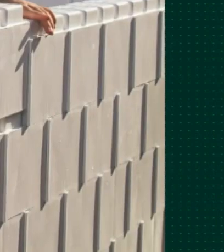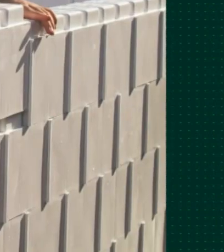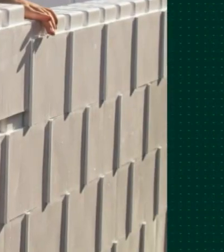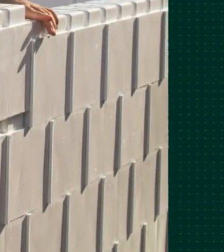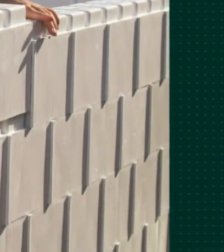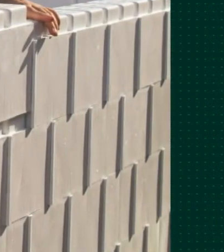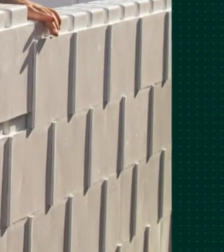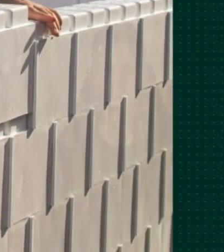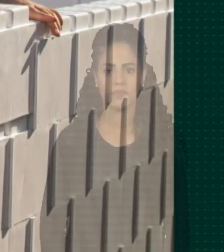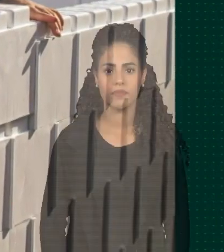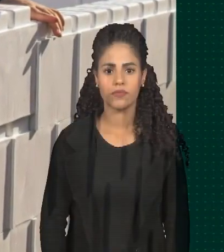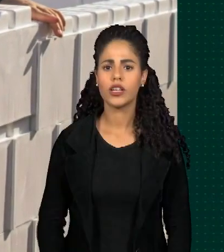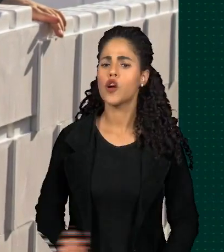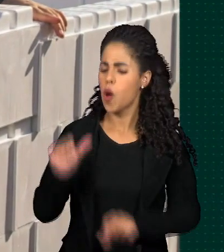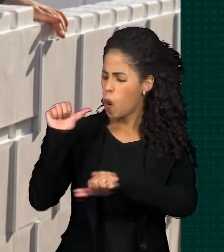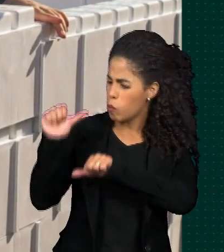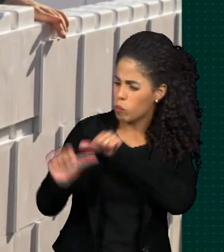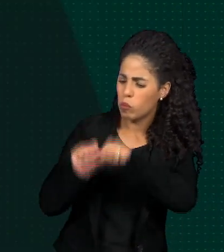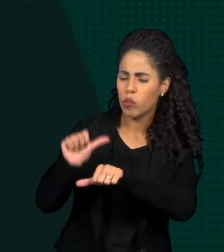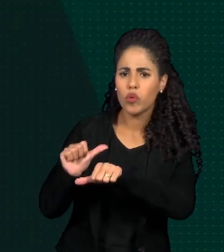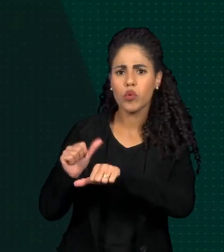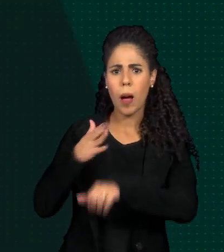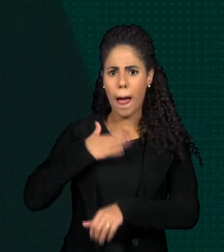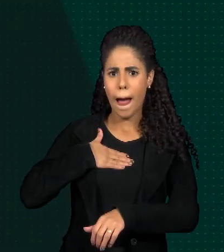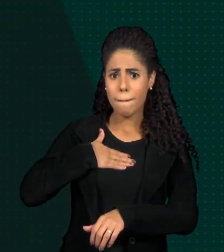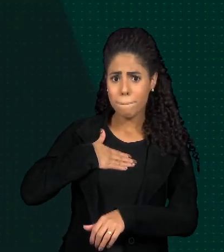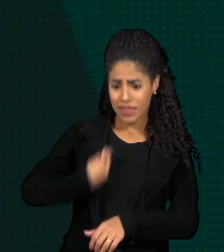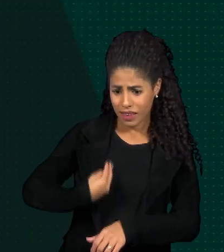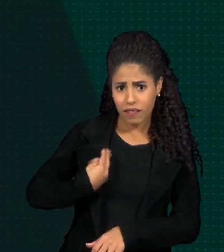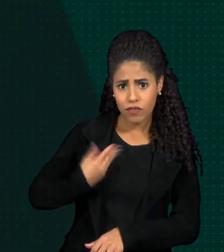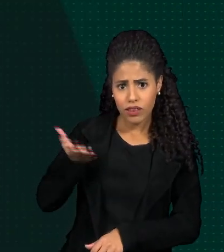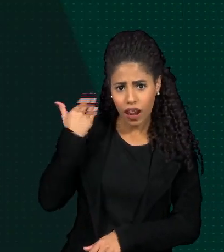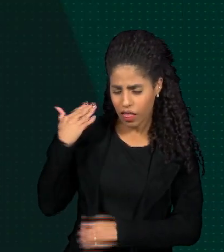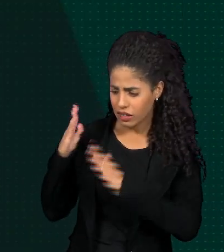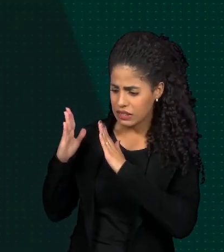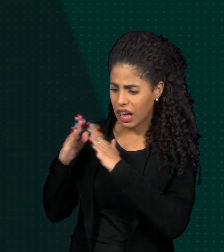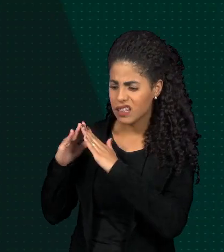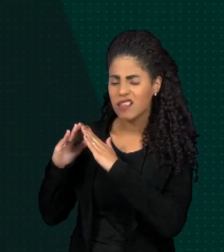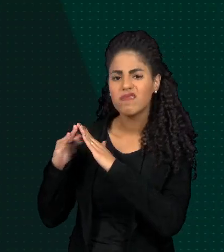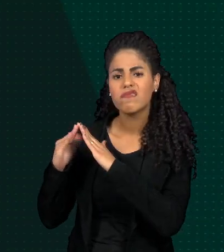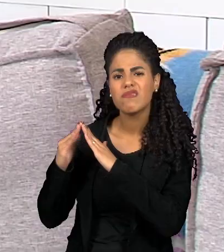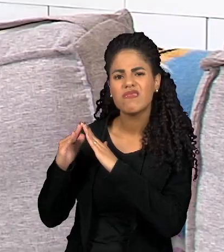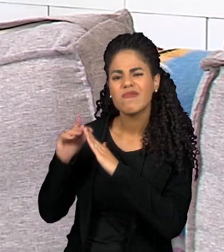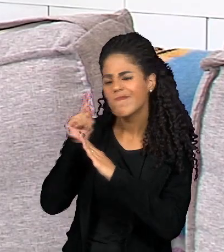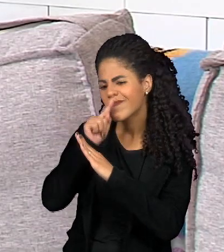Mudou tudo, porque assim, quando era o barraco, eu agradeci a Deus pelo meu barraquinho, né? Que era melhor do que